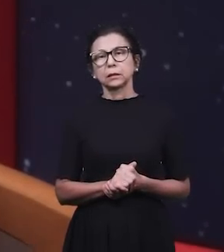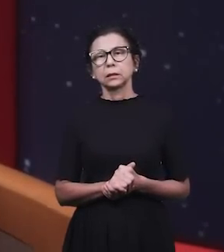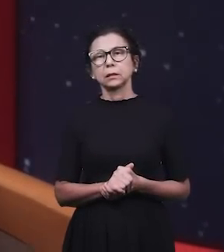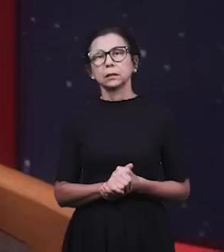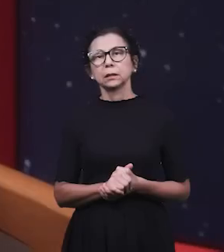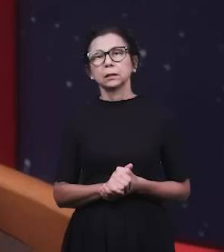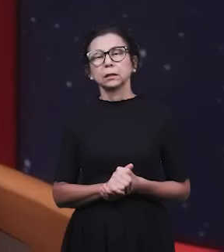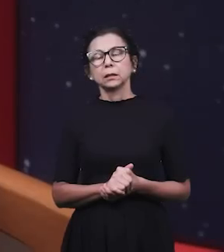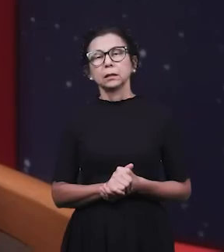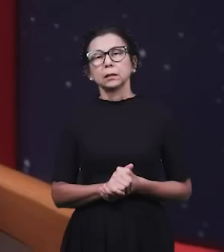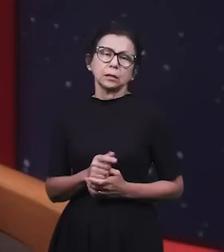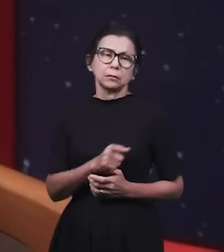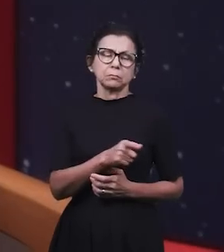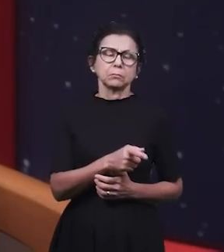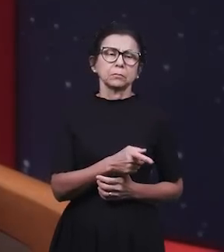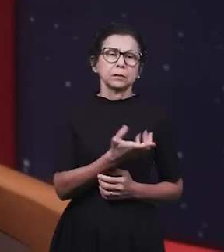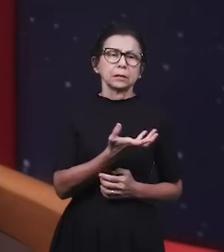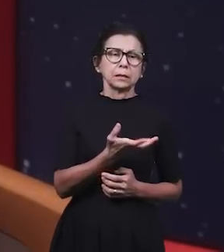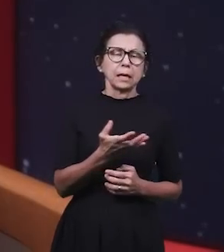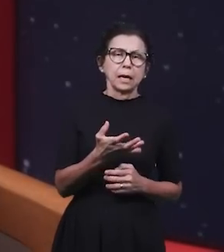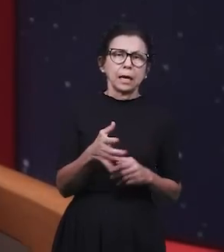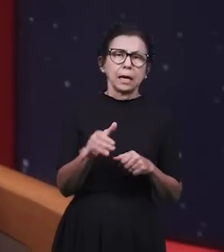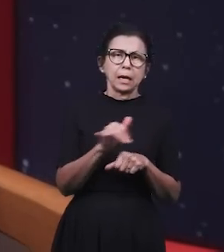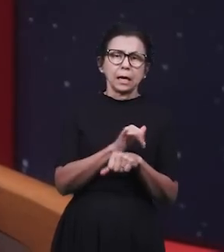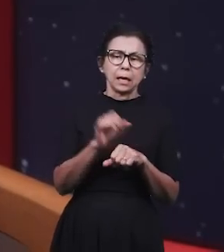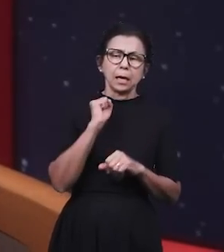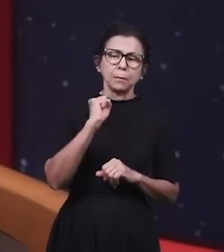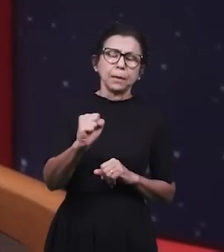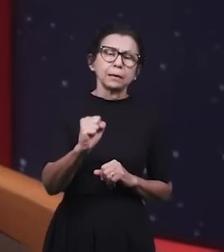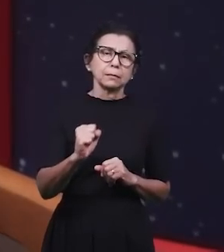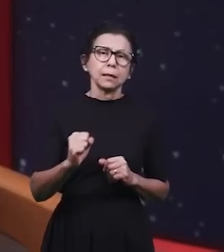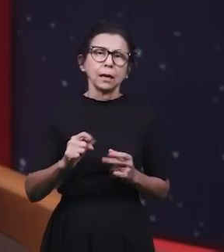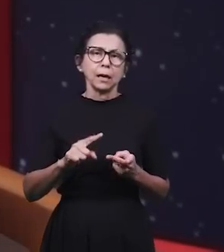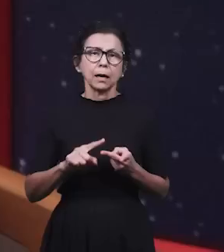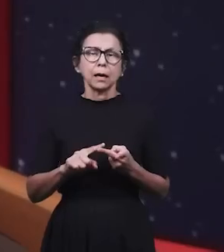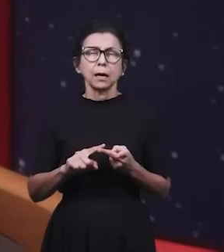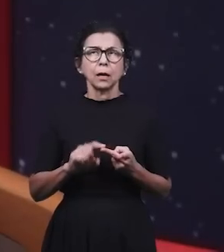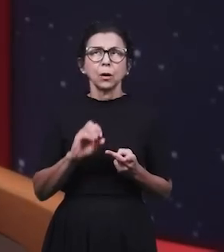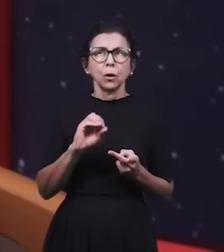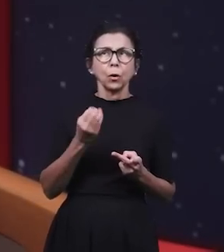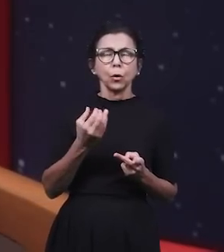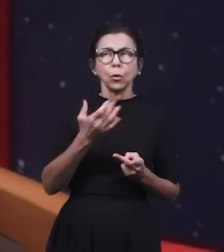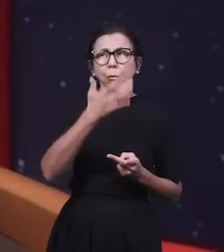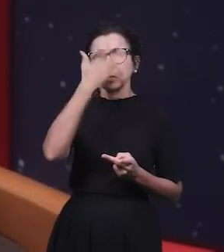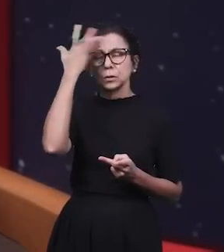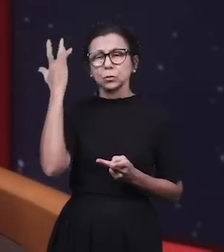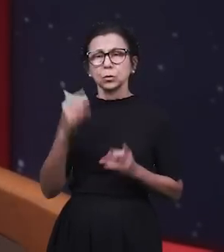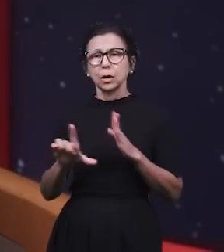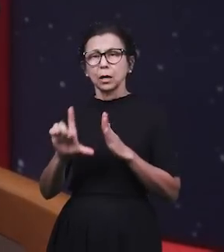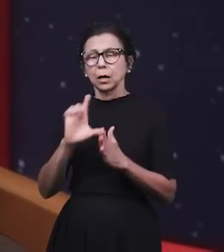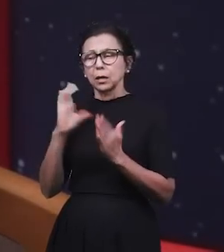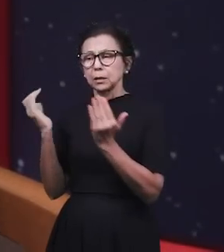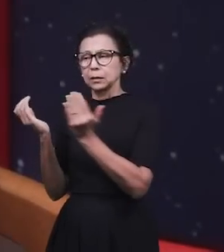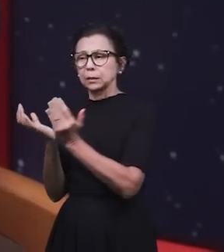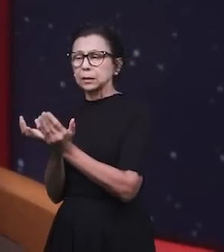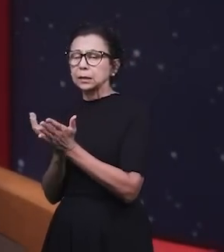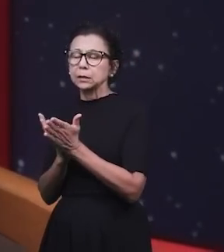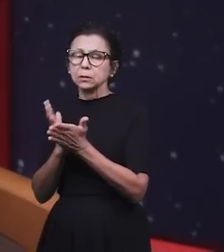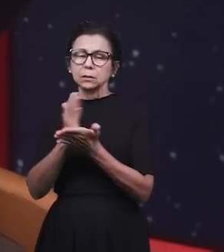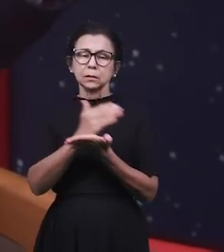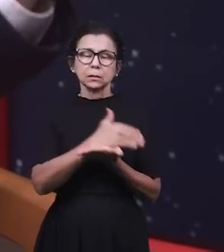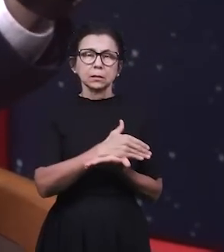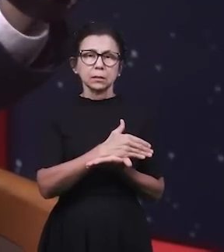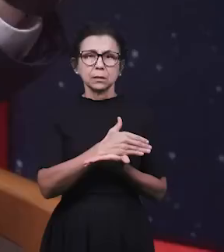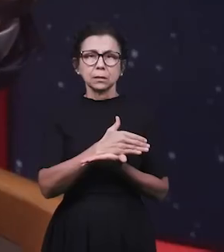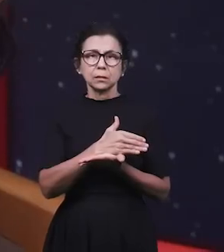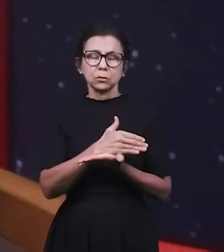ou que uma pessoa ou pessoas que um dia testemunharam, foram fiéis, desistam, neguem